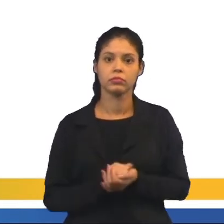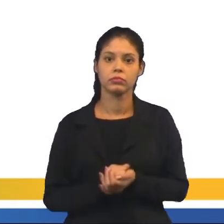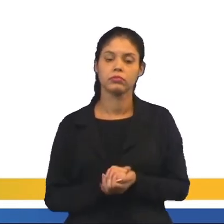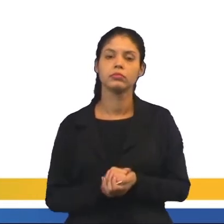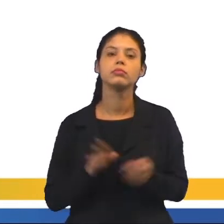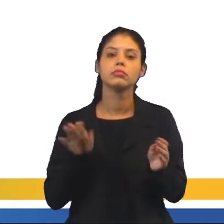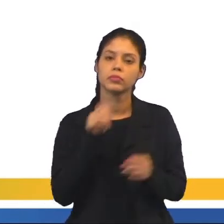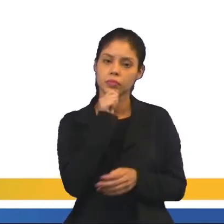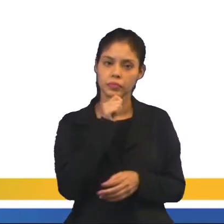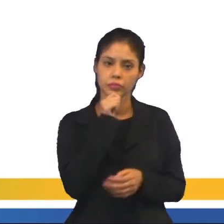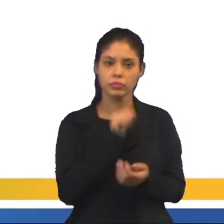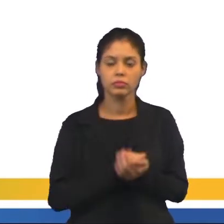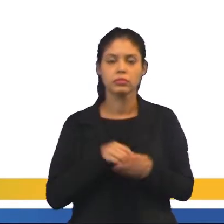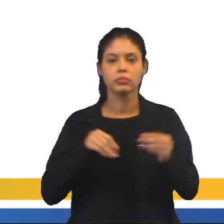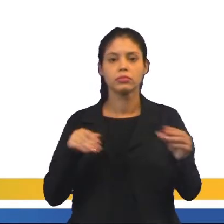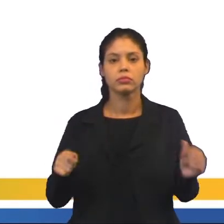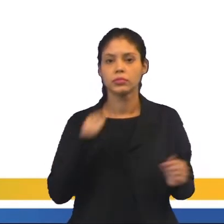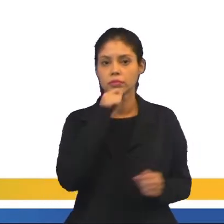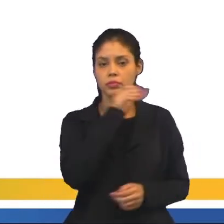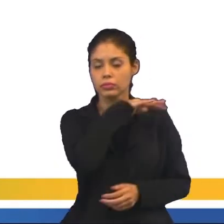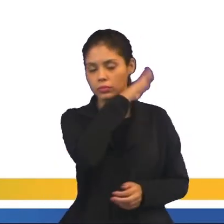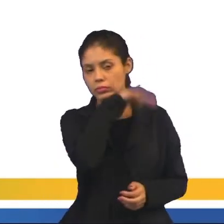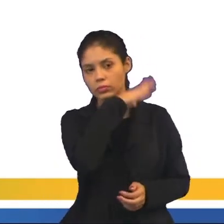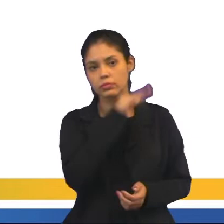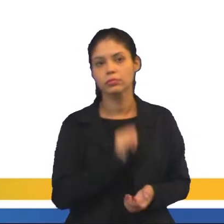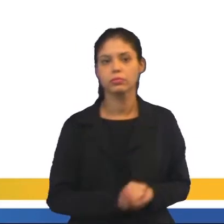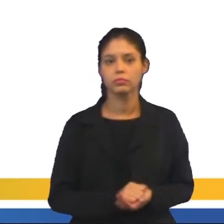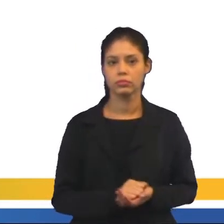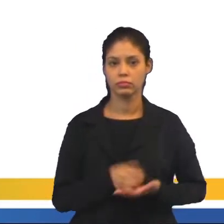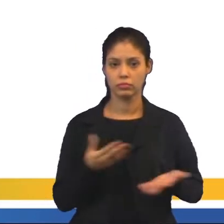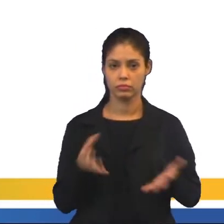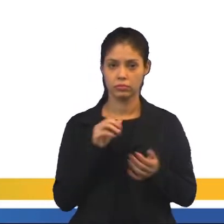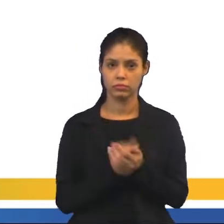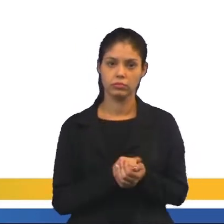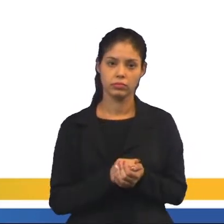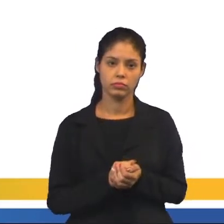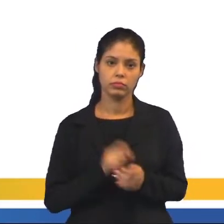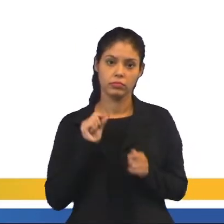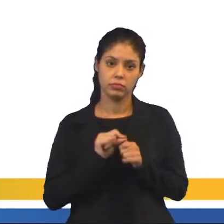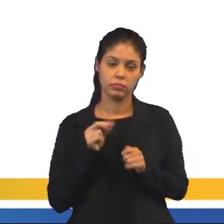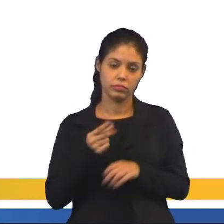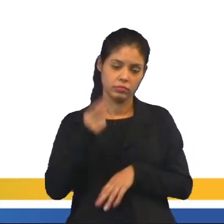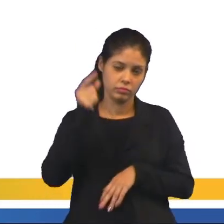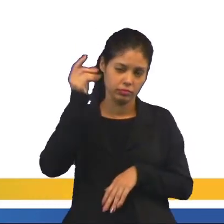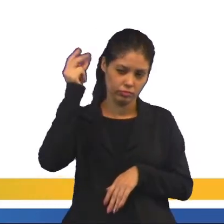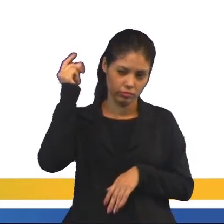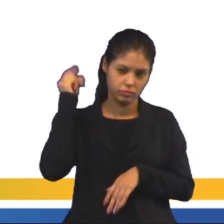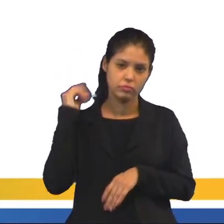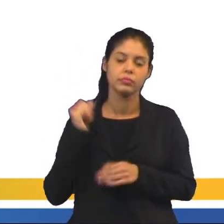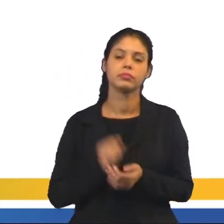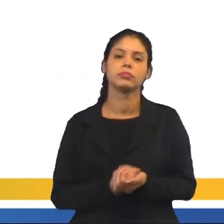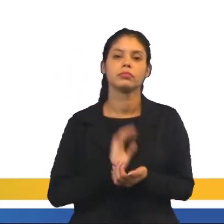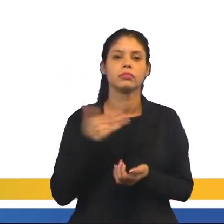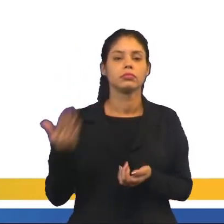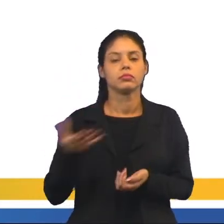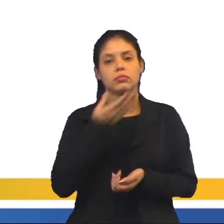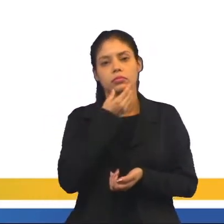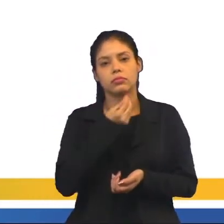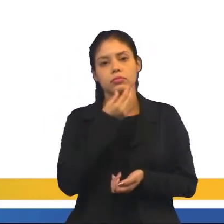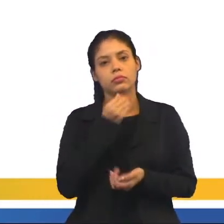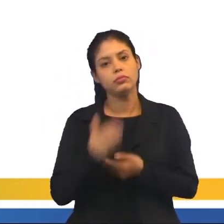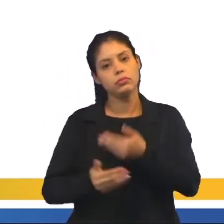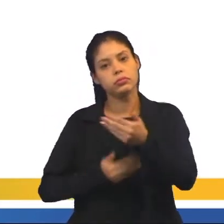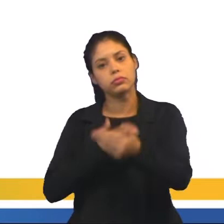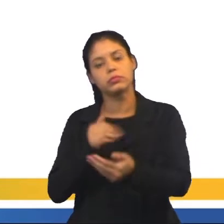uma remoção, um arado do solo usando animais, né? Isso aí remonta a tempos antigos, né? De quando o homem ainda começou a